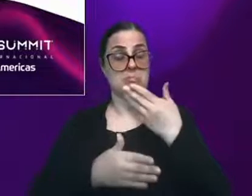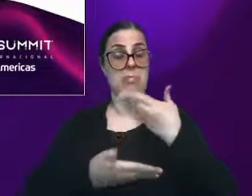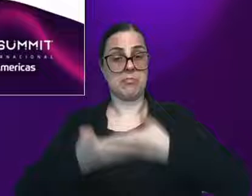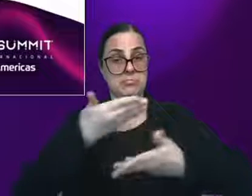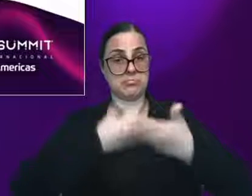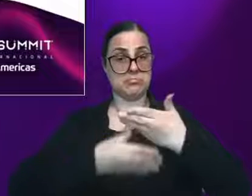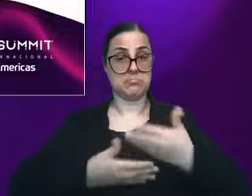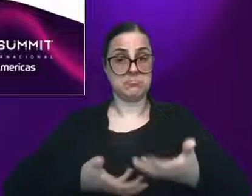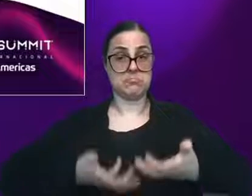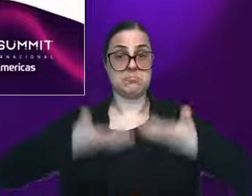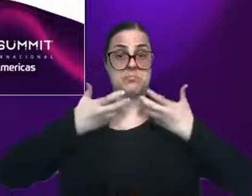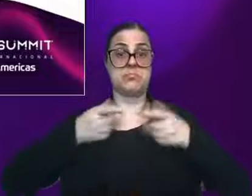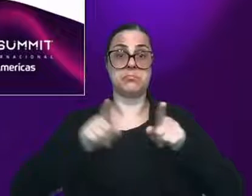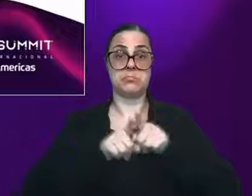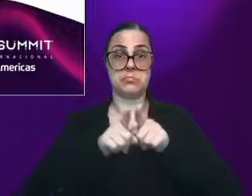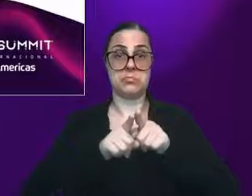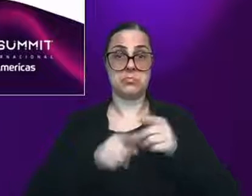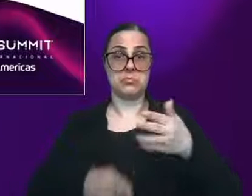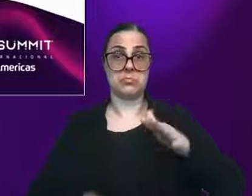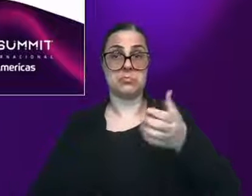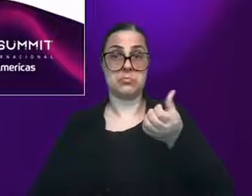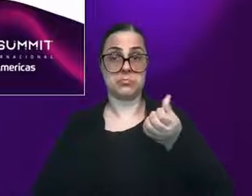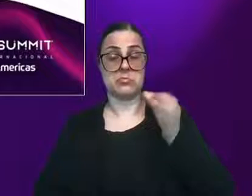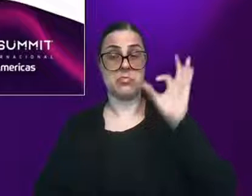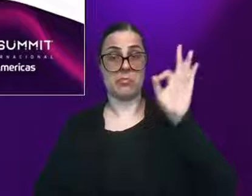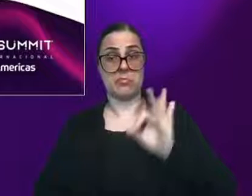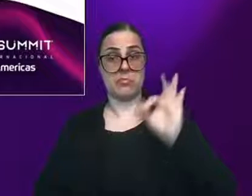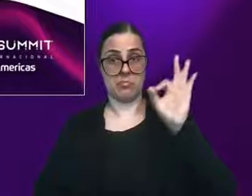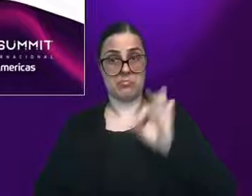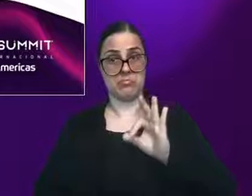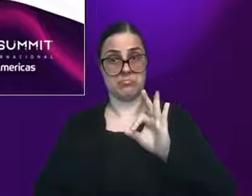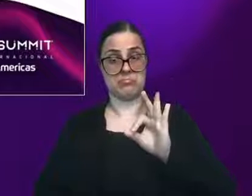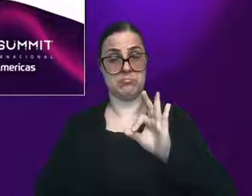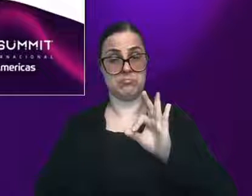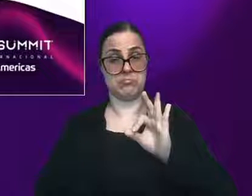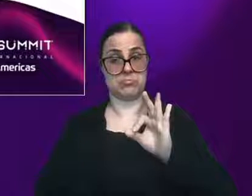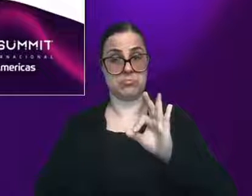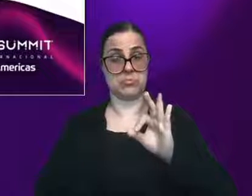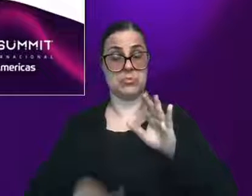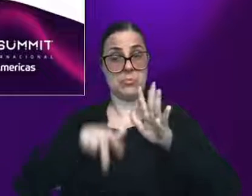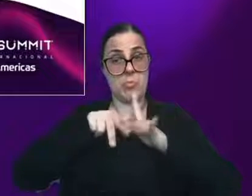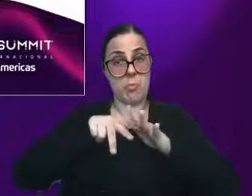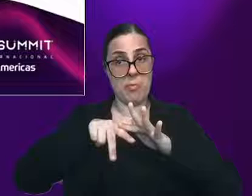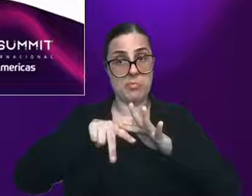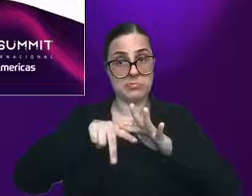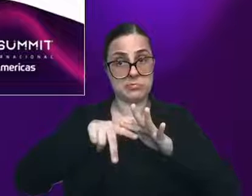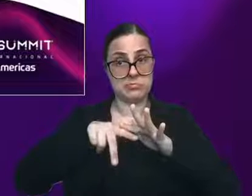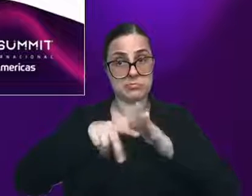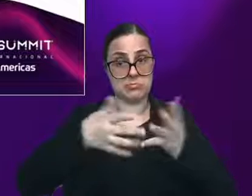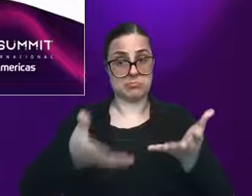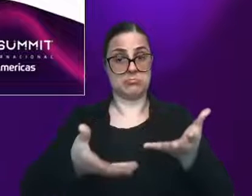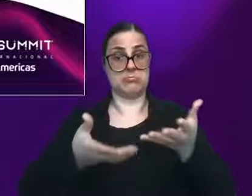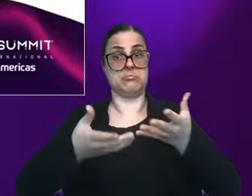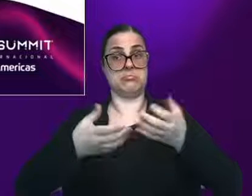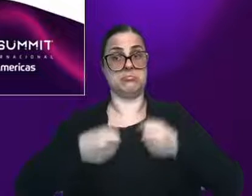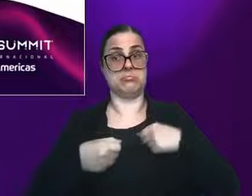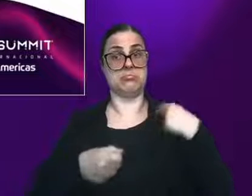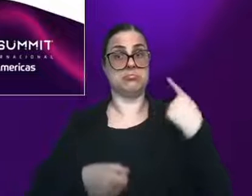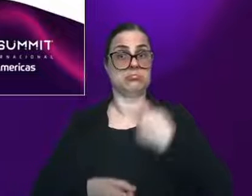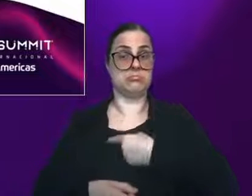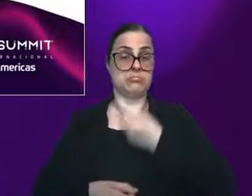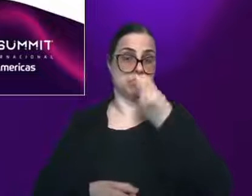grosseiramente, em 6% do que o paciente recebe, e a gente negligencia os outros